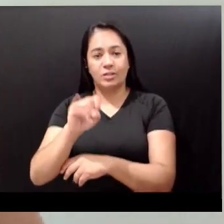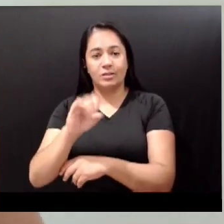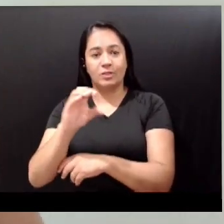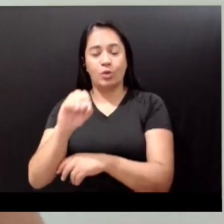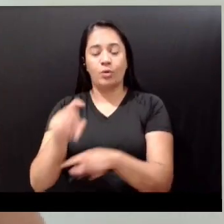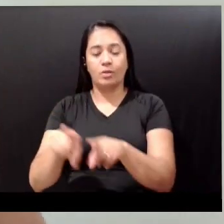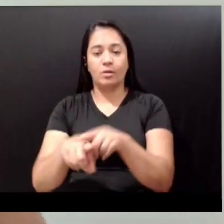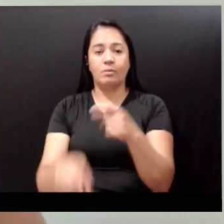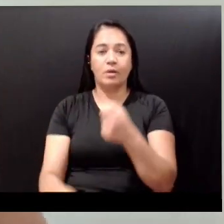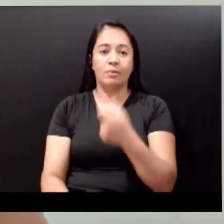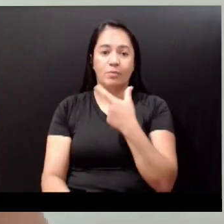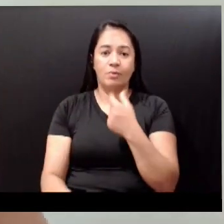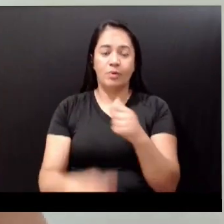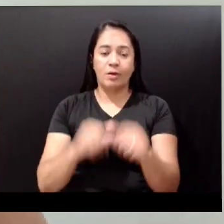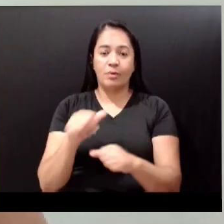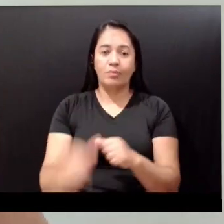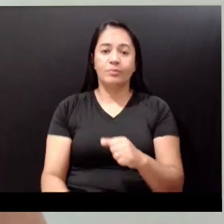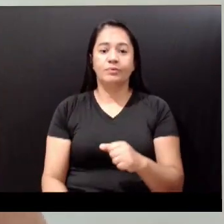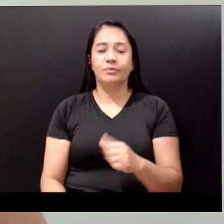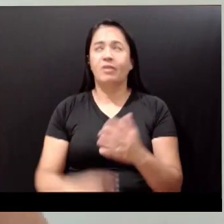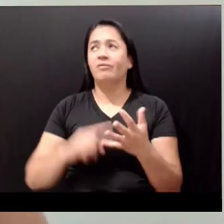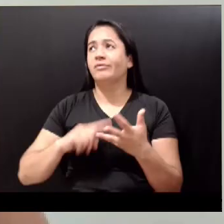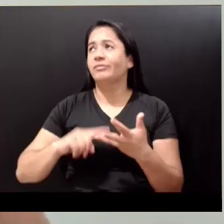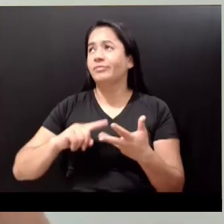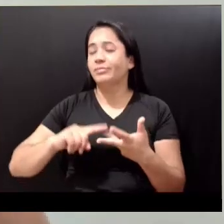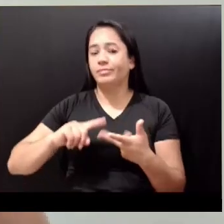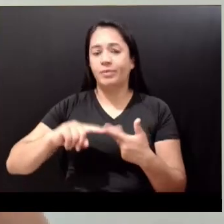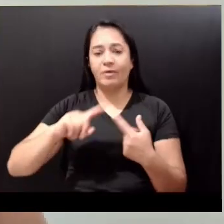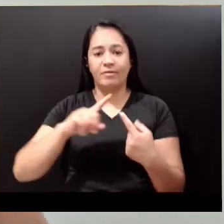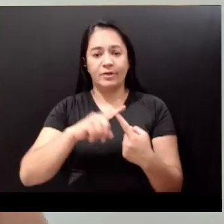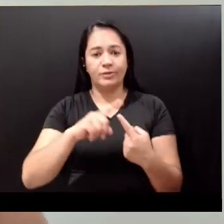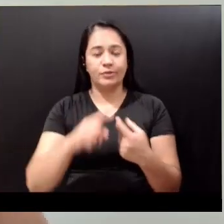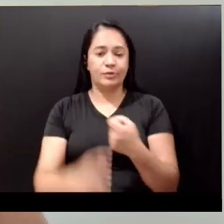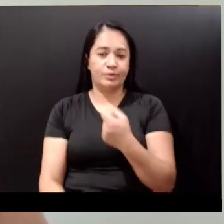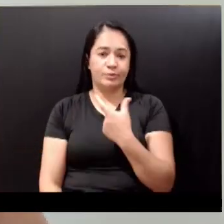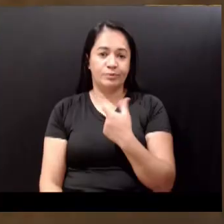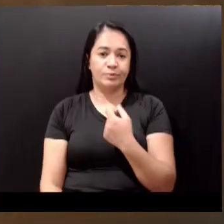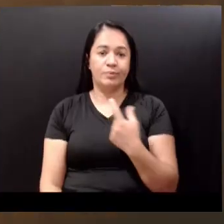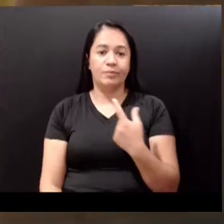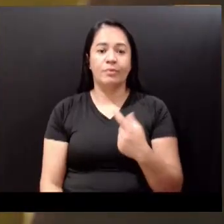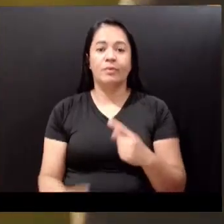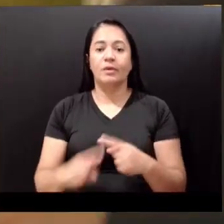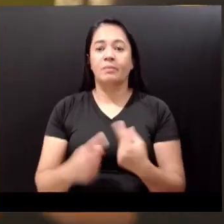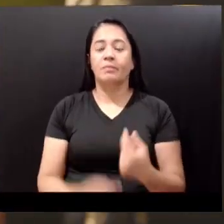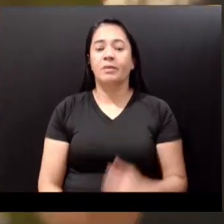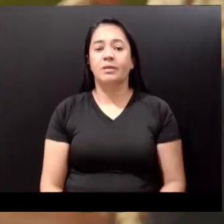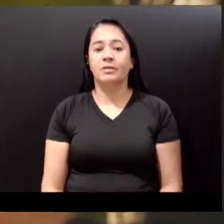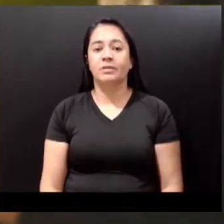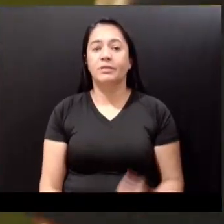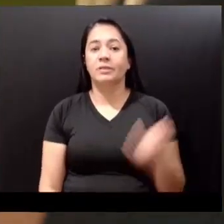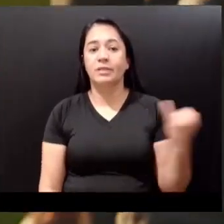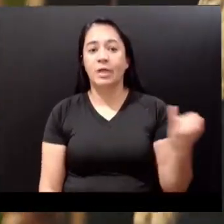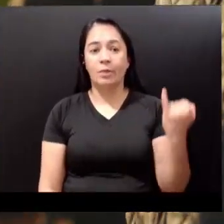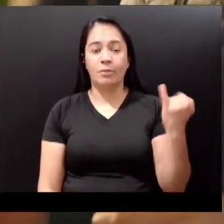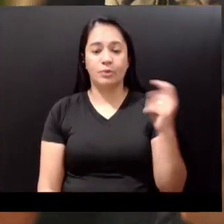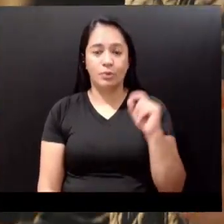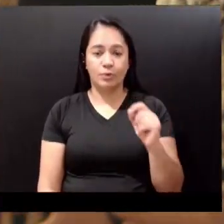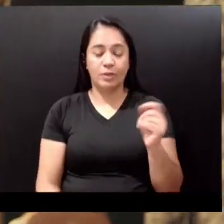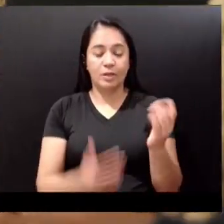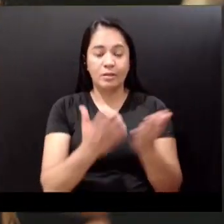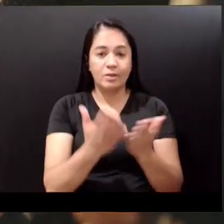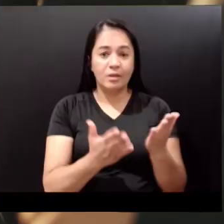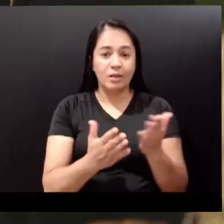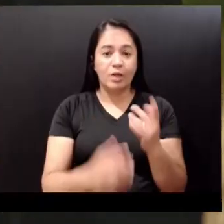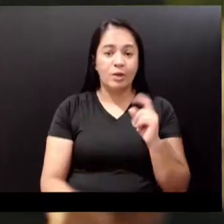até medicações também para modular o sono. Então, existem várias medicações. Mas uma parte importante